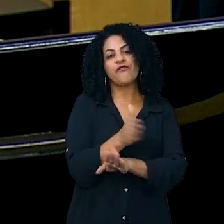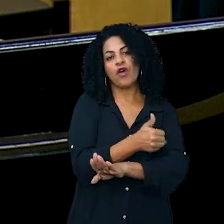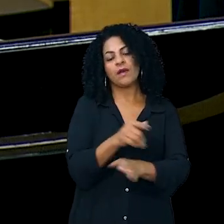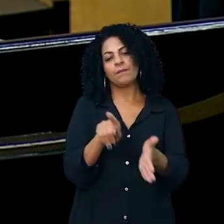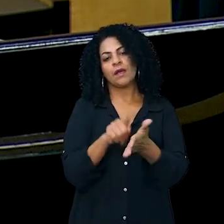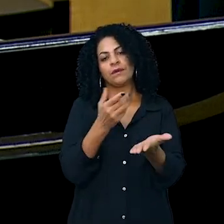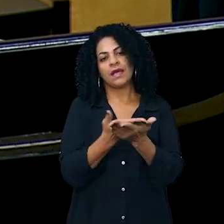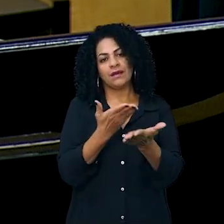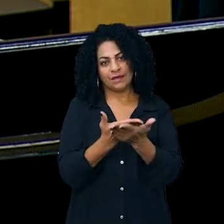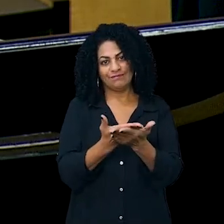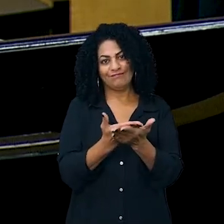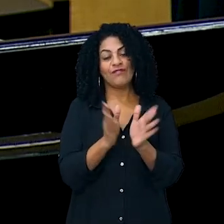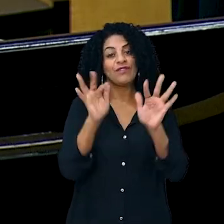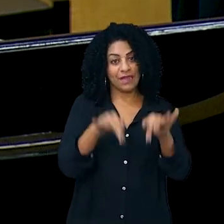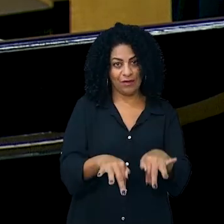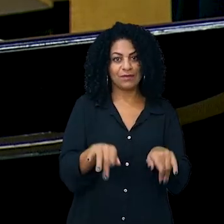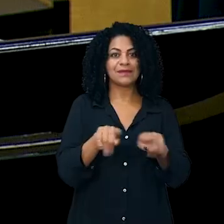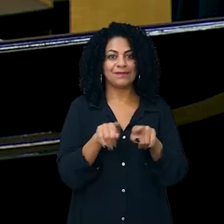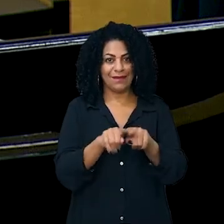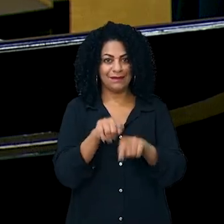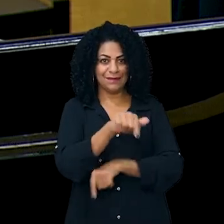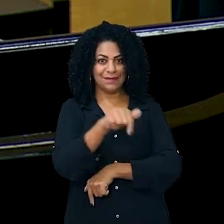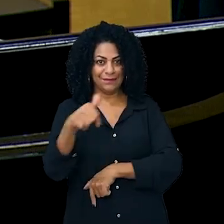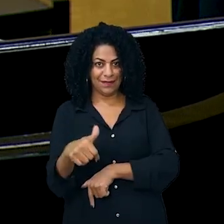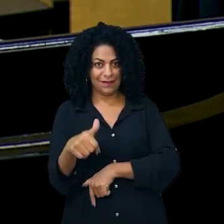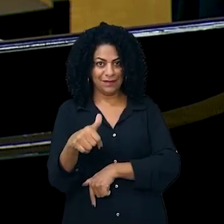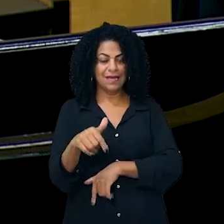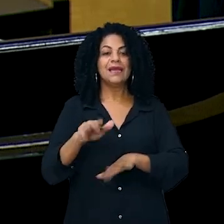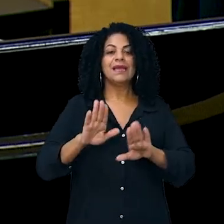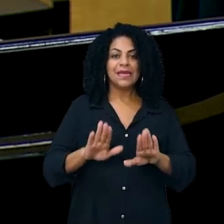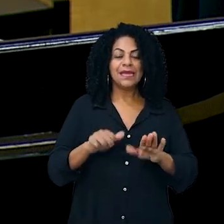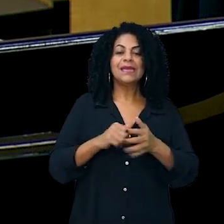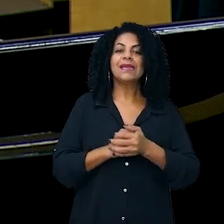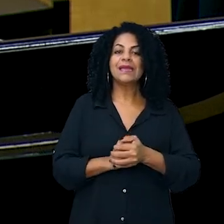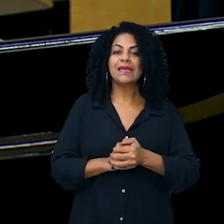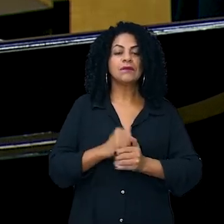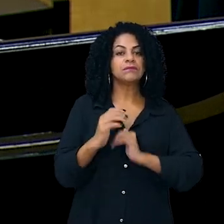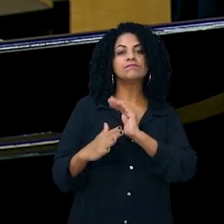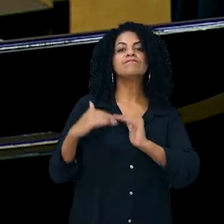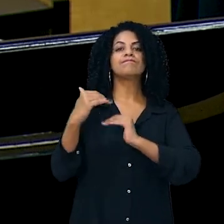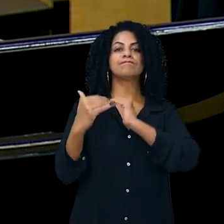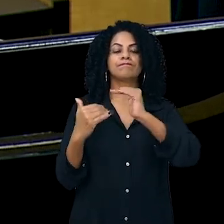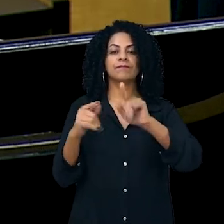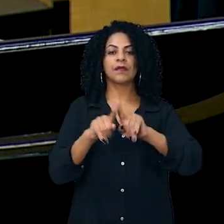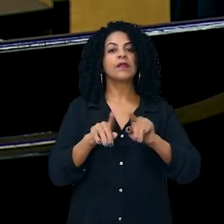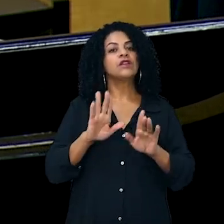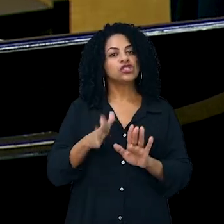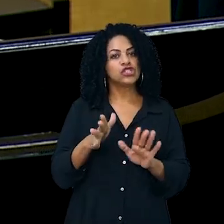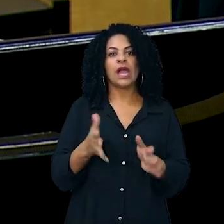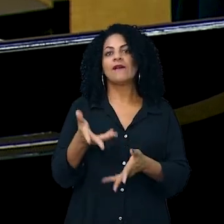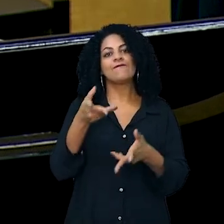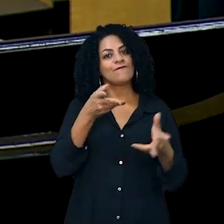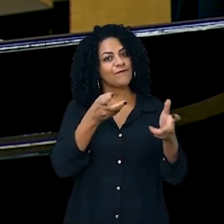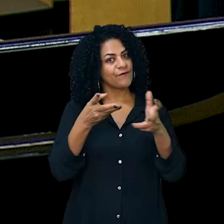tarefas, como eu repito, não se confundem com as atividades extraclasses desenvolvidas, que estão previstos já